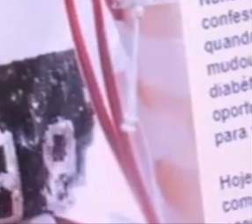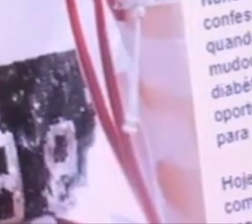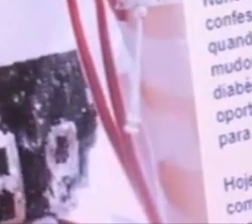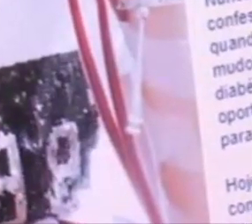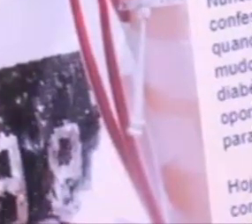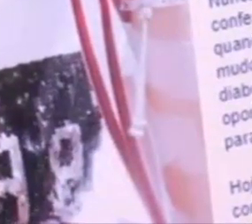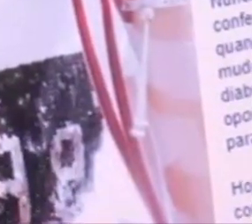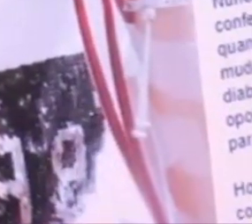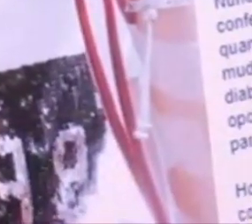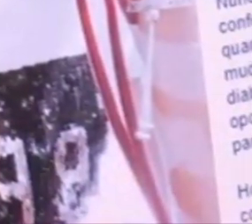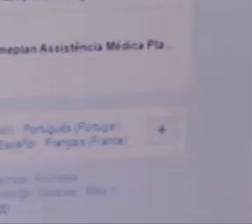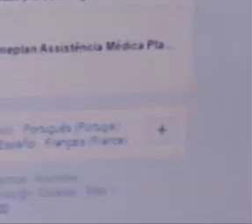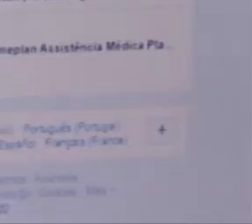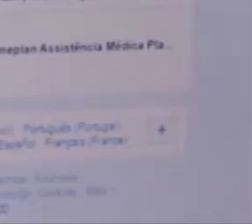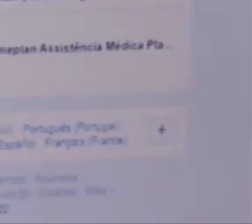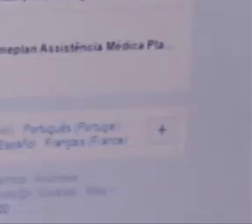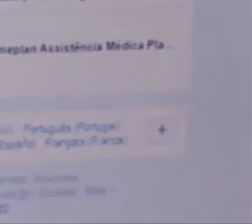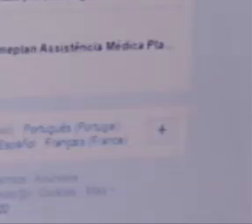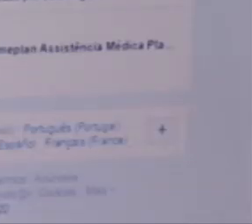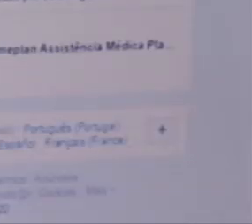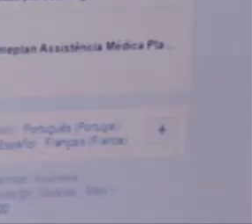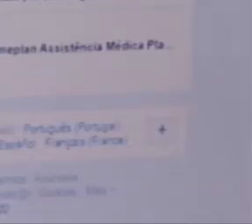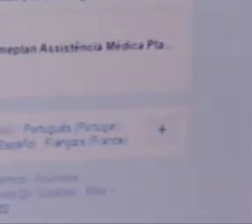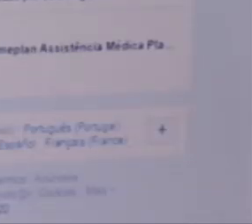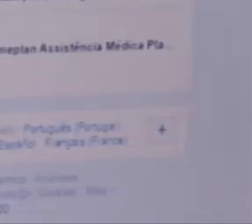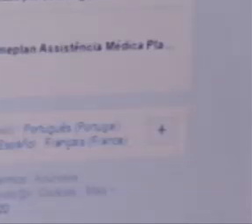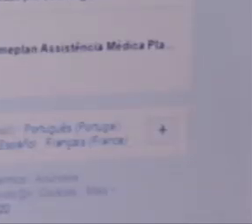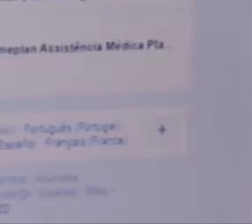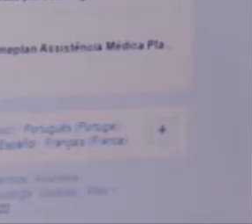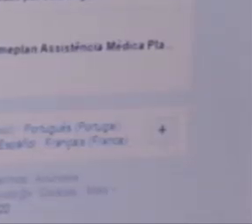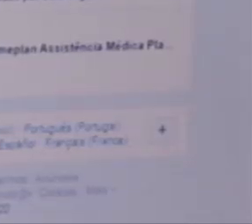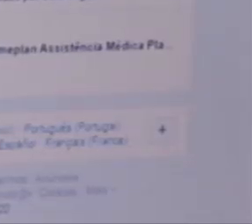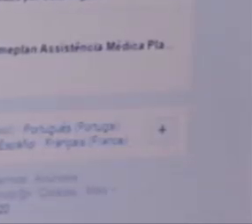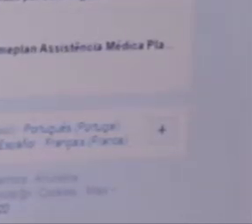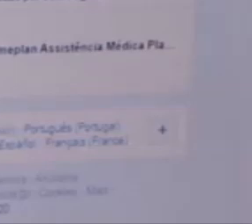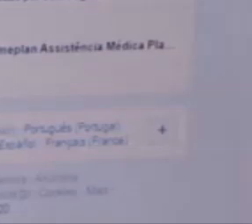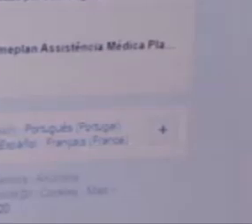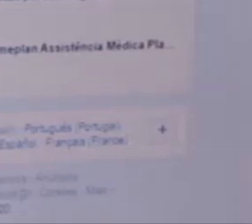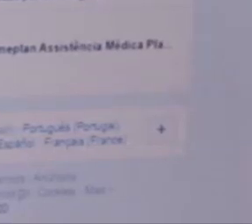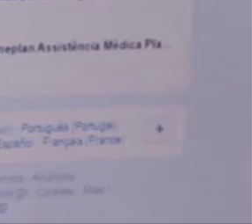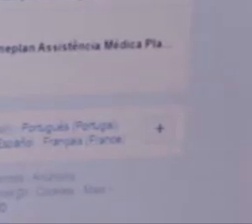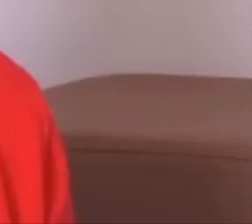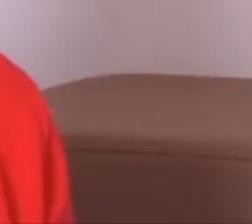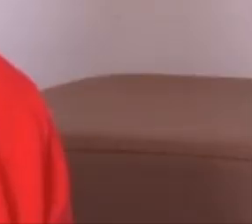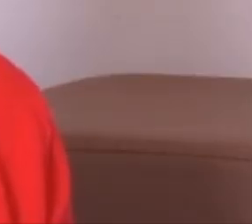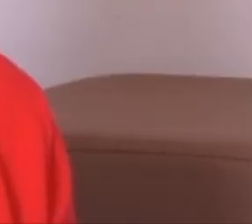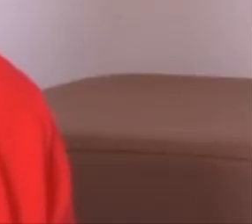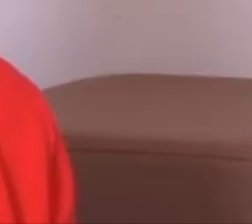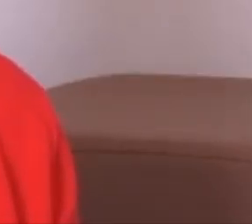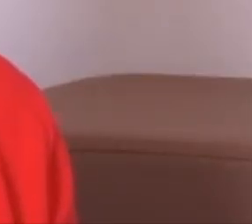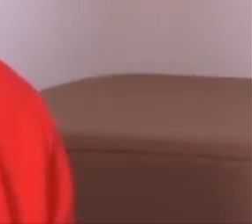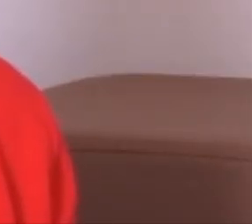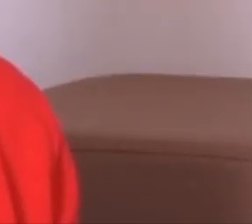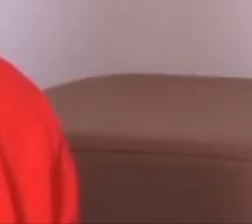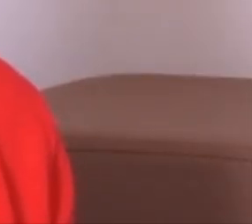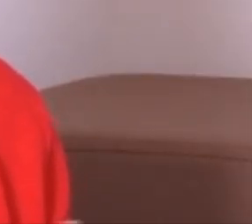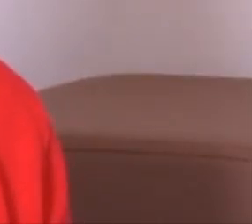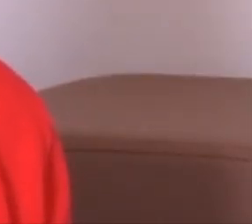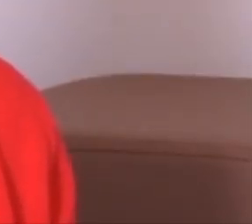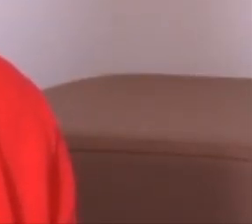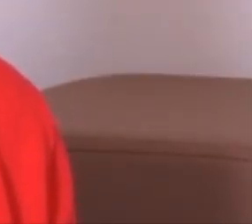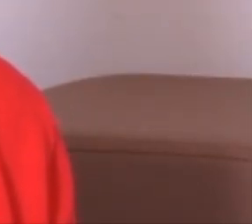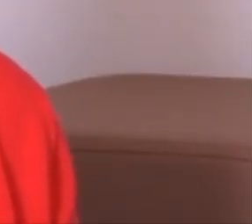ajudar outras mulheres a conhecer melhor o diabetes e, principalmente, aceitar a condição. Eu passei muito tempo